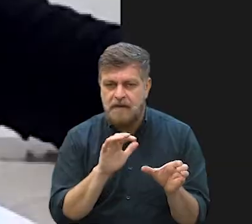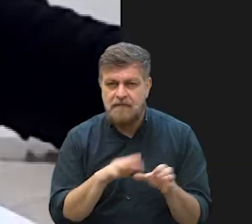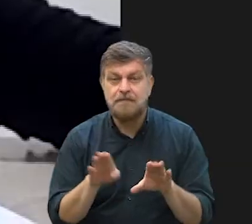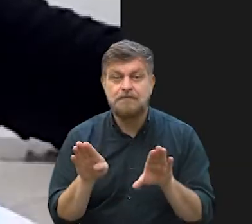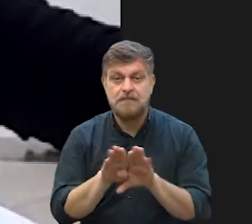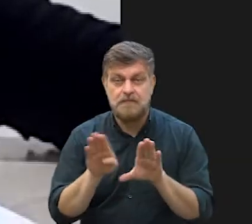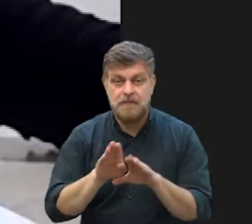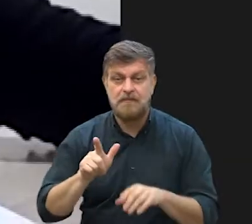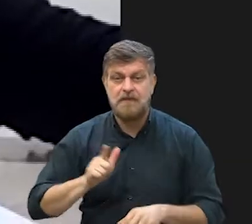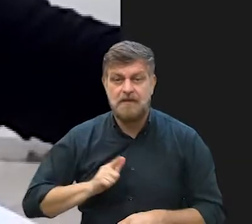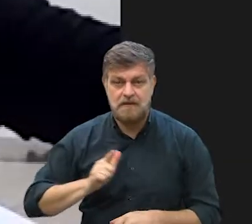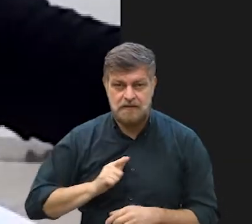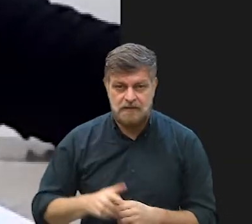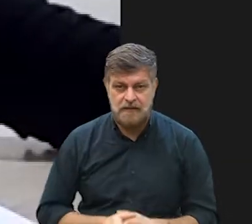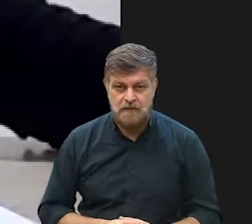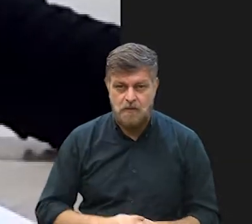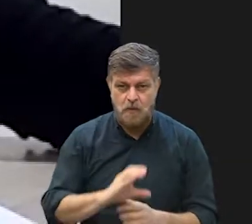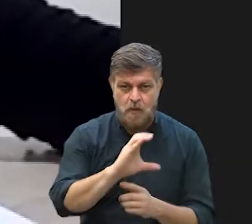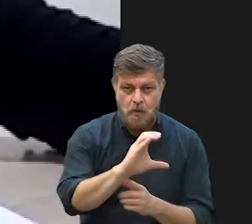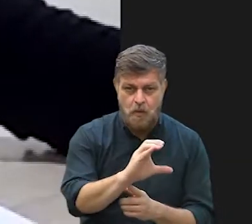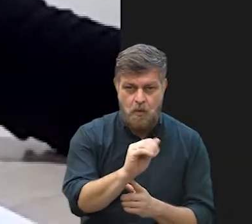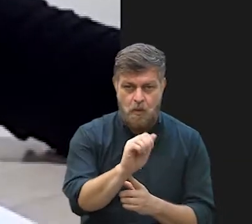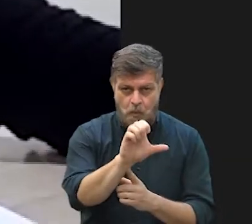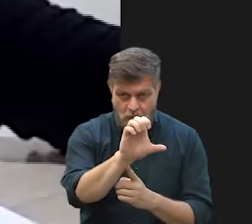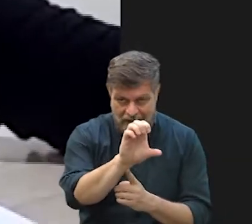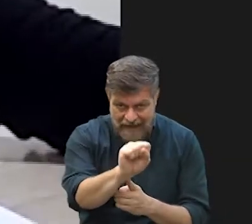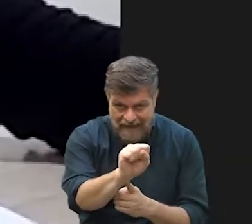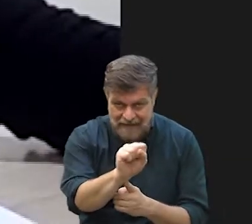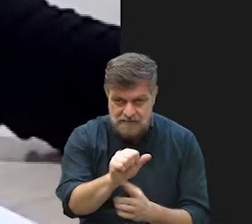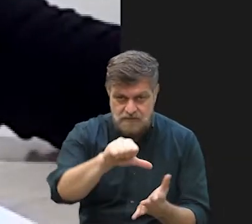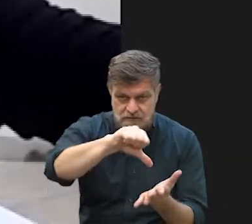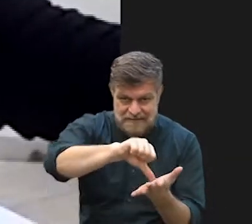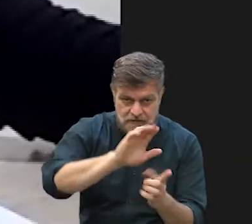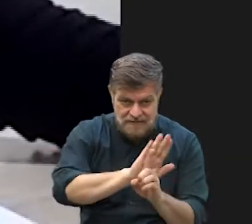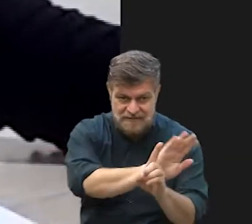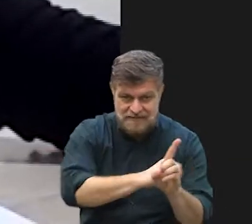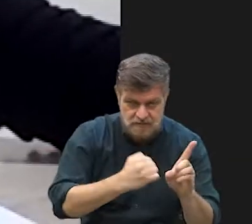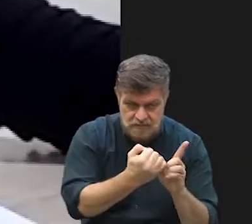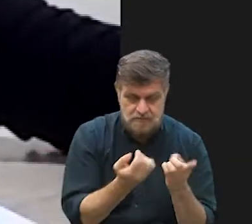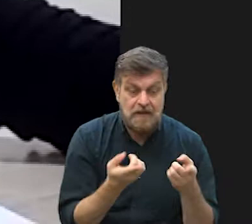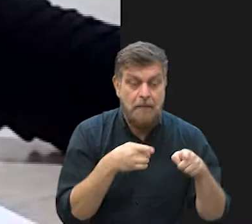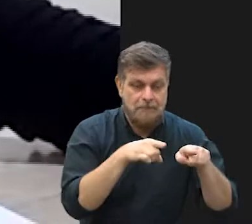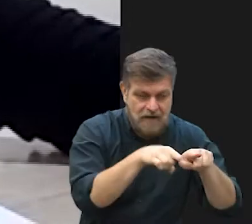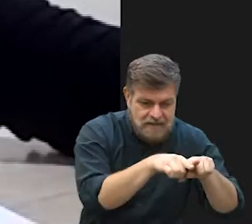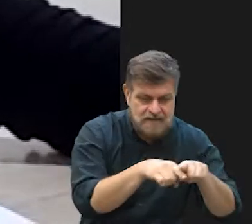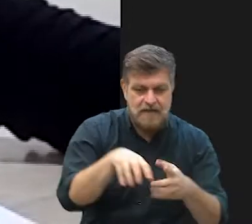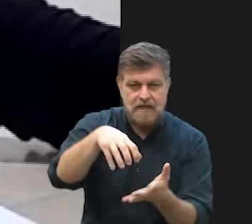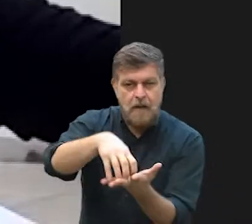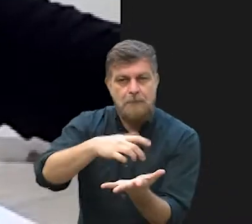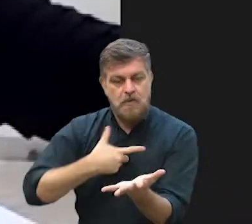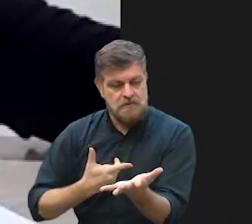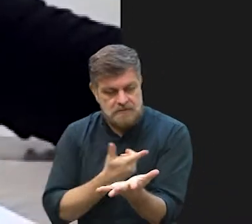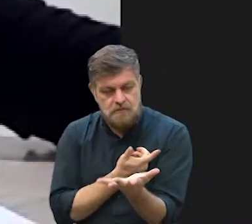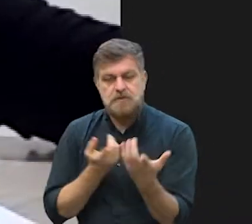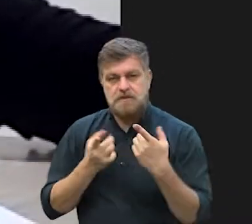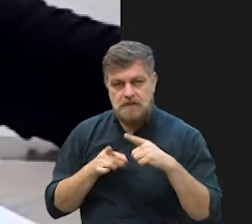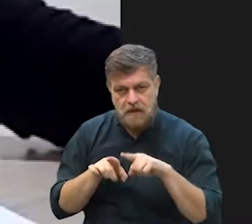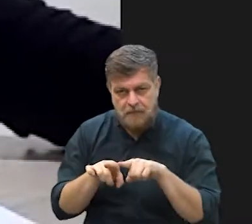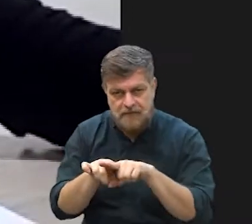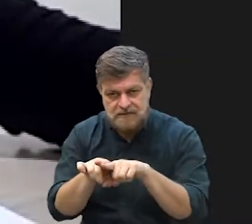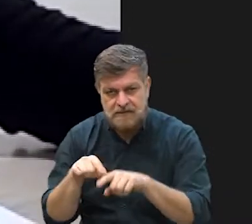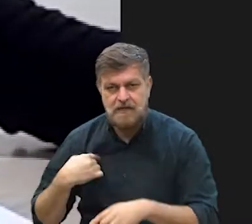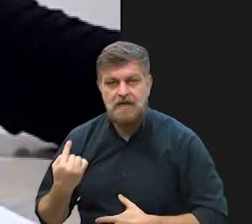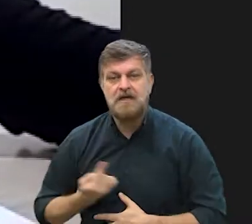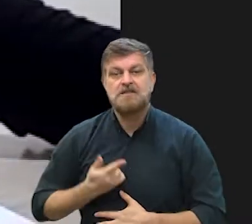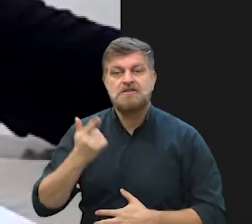bem legal com o CRAS, aqui da nossa região, a gente tem uma parceria com o posto de saúde, então a gente consegue linkar